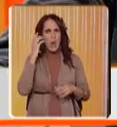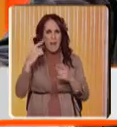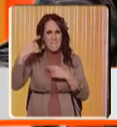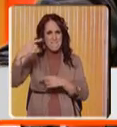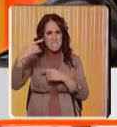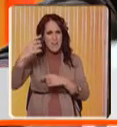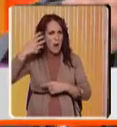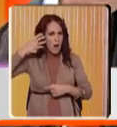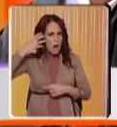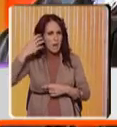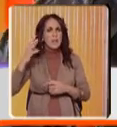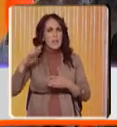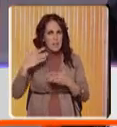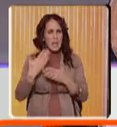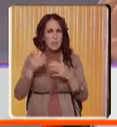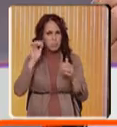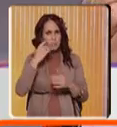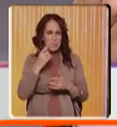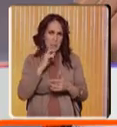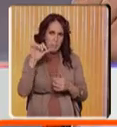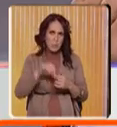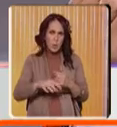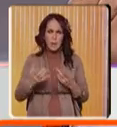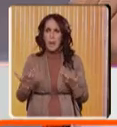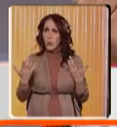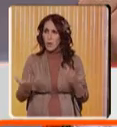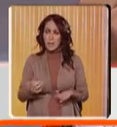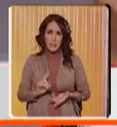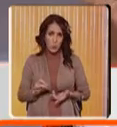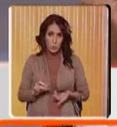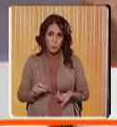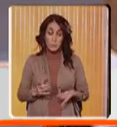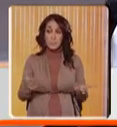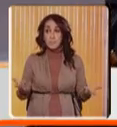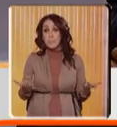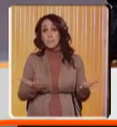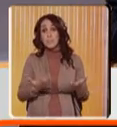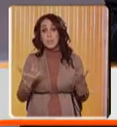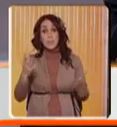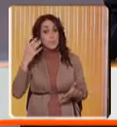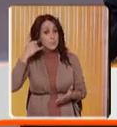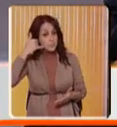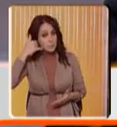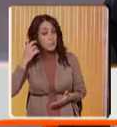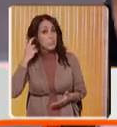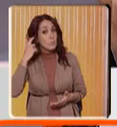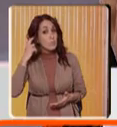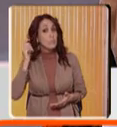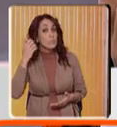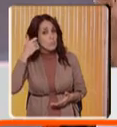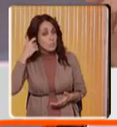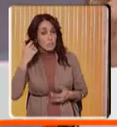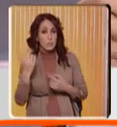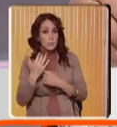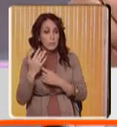enormes, eram os tijolos. Eram os tijolos, exatamente. E, portanto, estamos a falar disso. Por outro lado, a distância que nós estamos do ouvido também tem